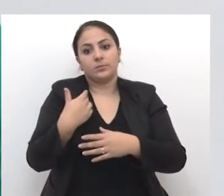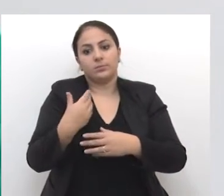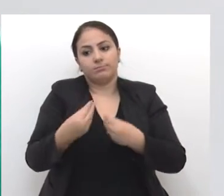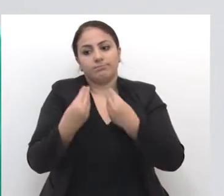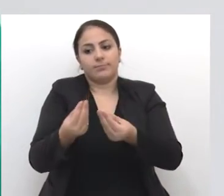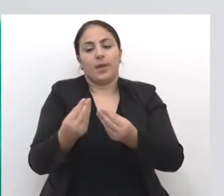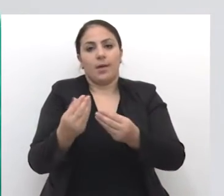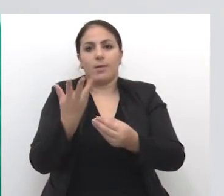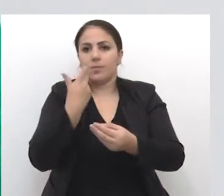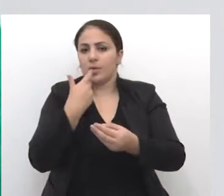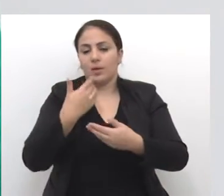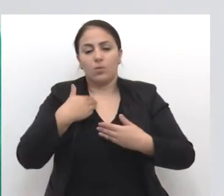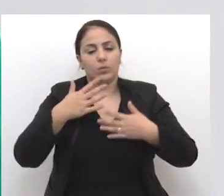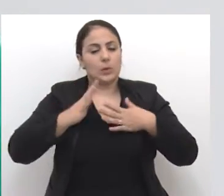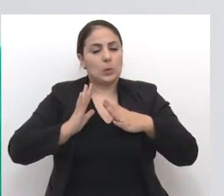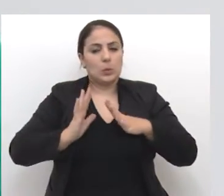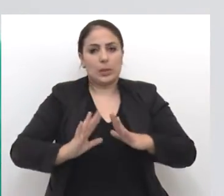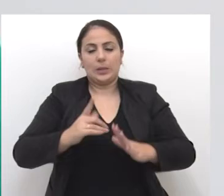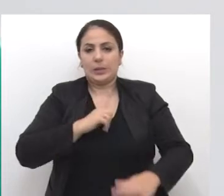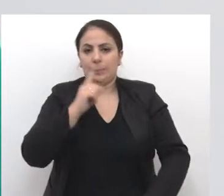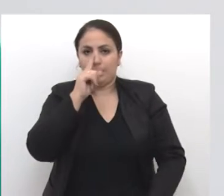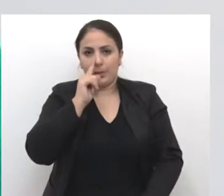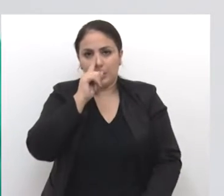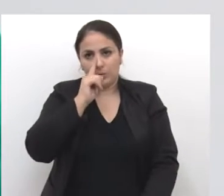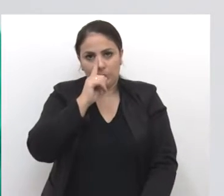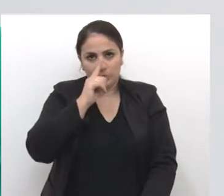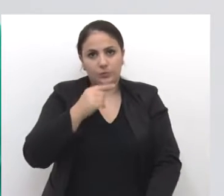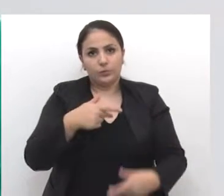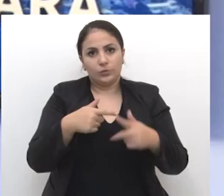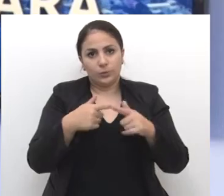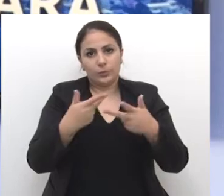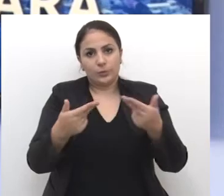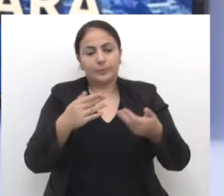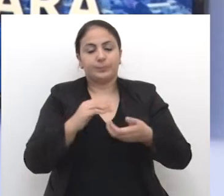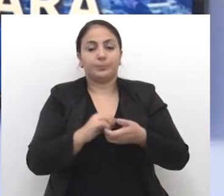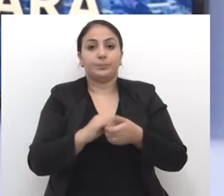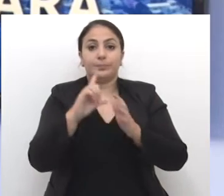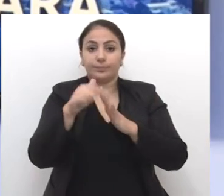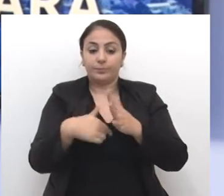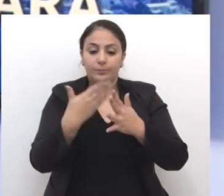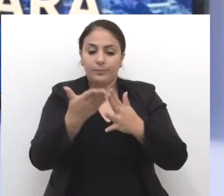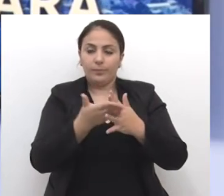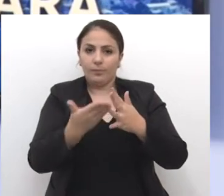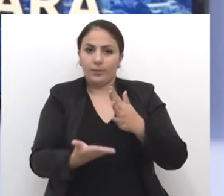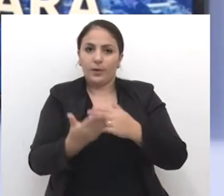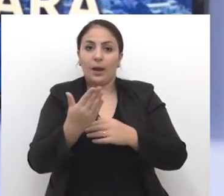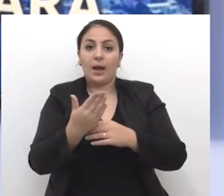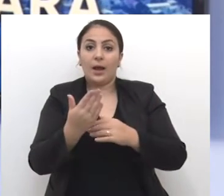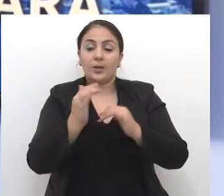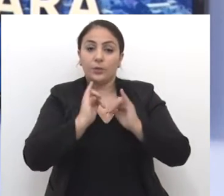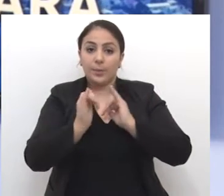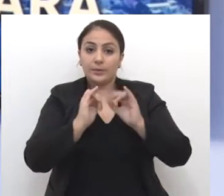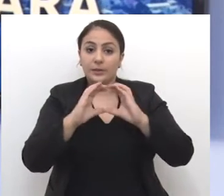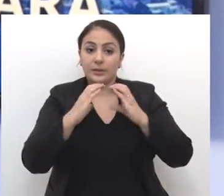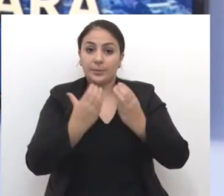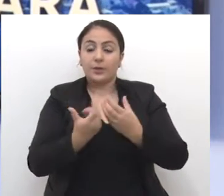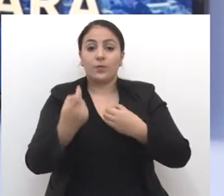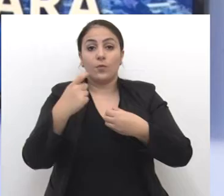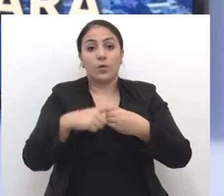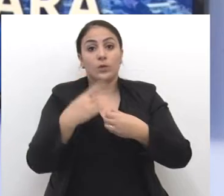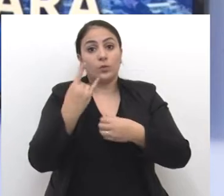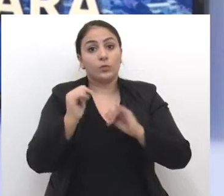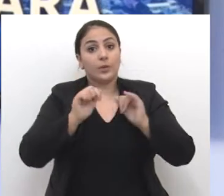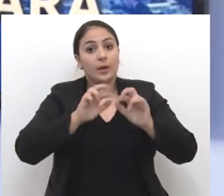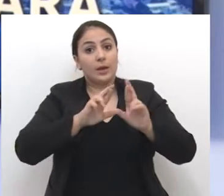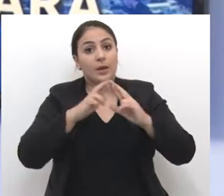das nossas crianças. E eu não quero correr esses tipos de risco. E depois do intervalo, o Jornal da Câmara repercute a